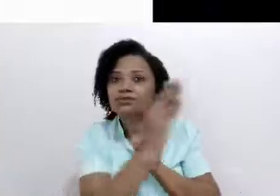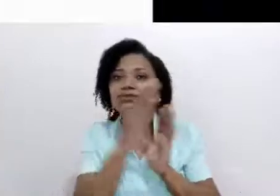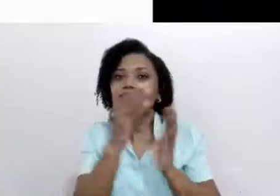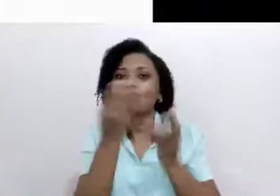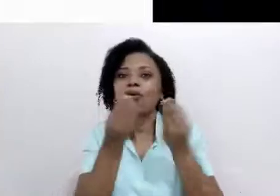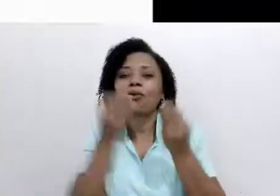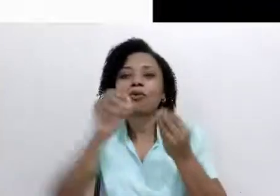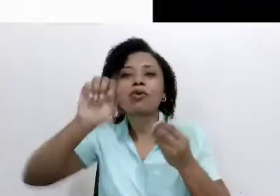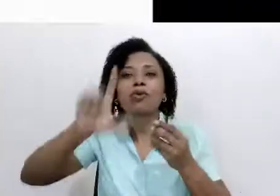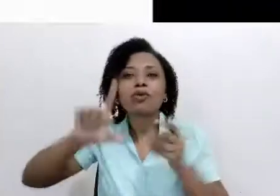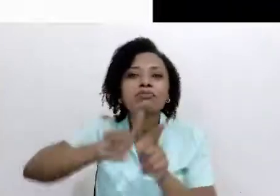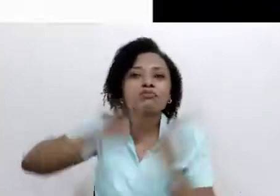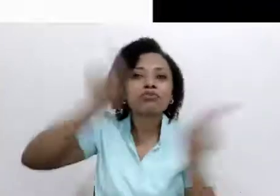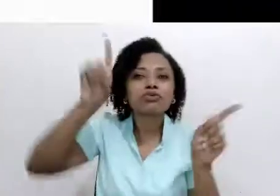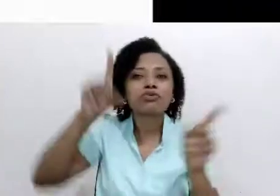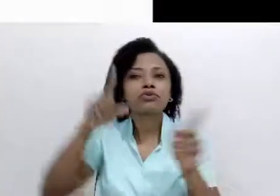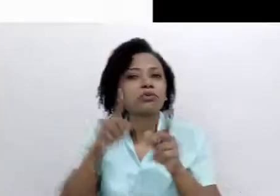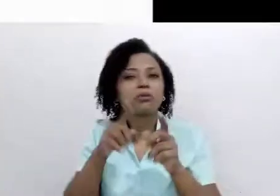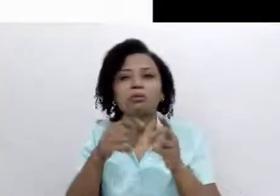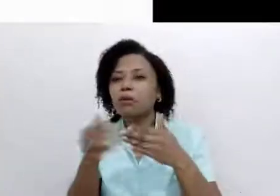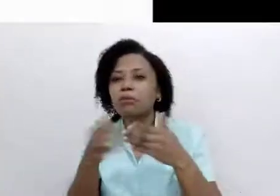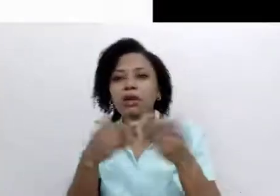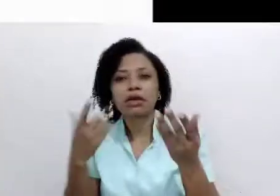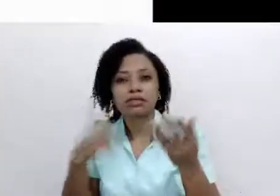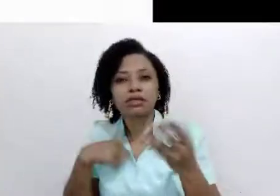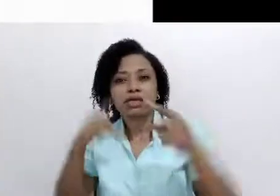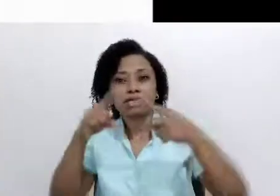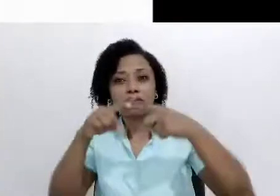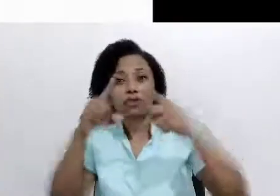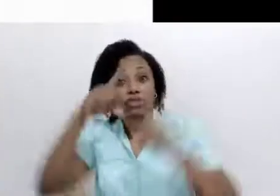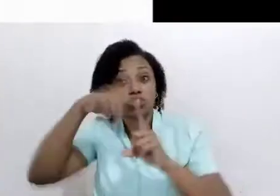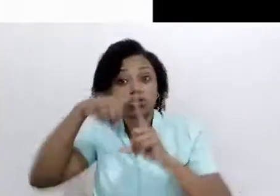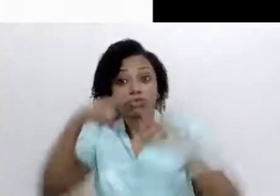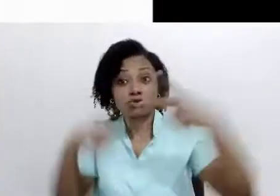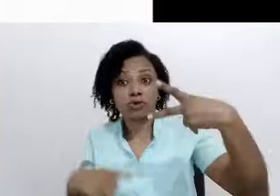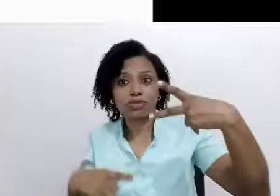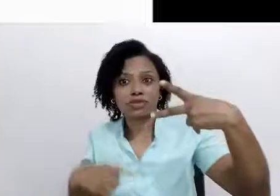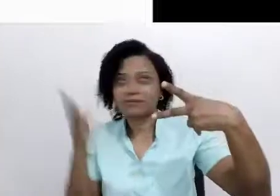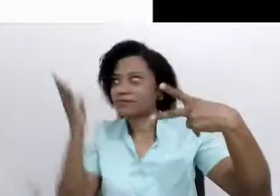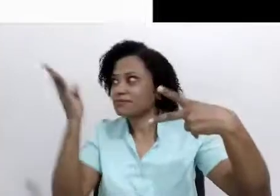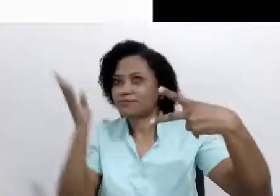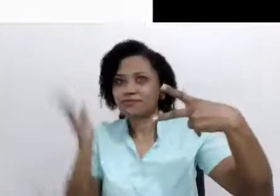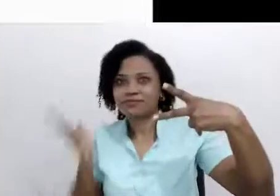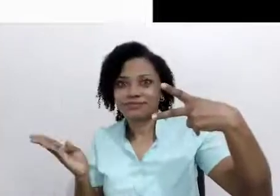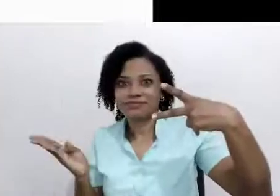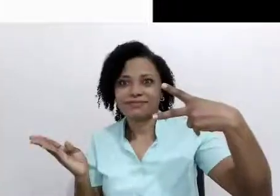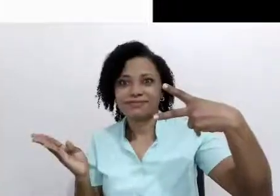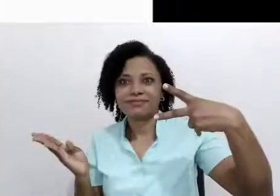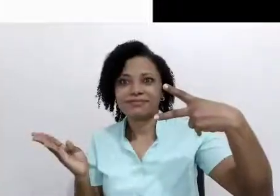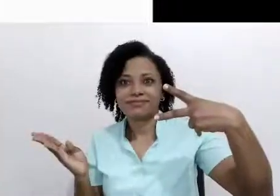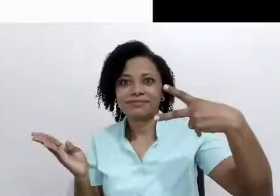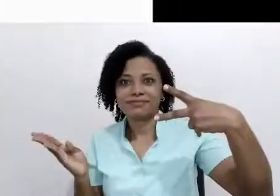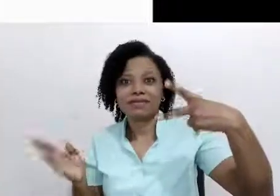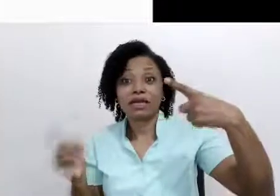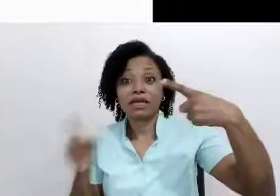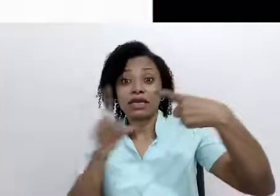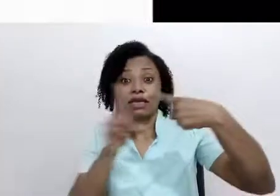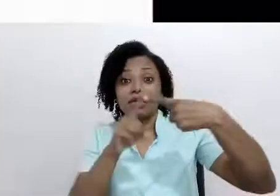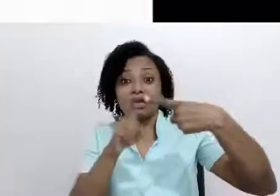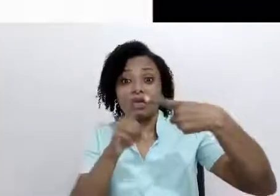luz e podem ser de dois tipos. Pode ser o eclipse solar ou o eclipse lunar.